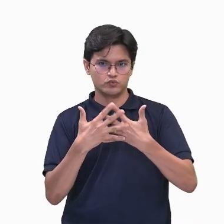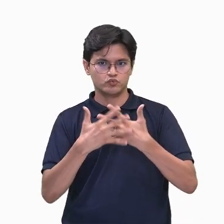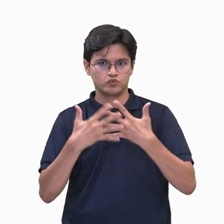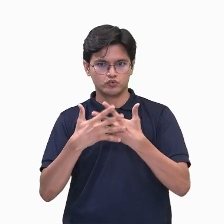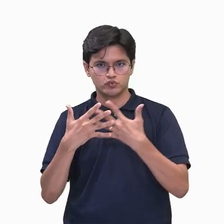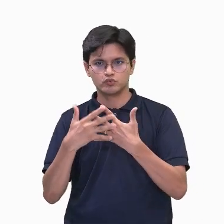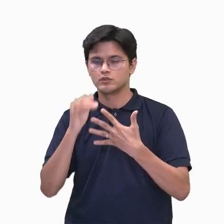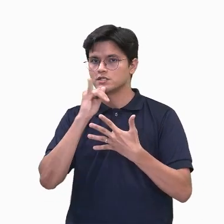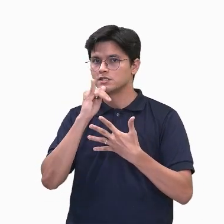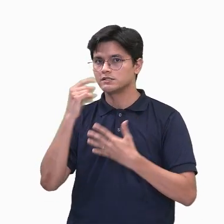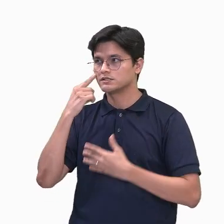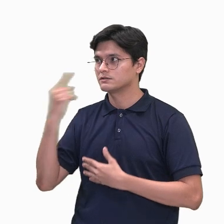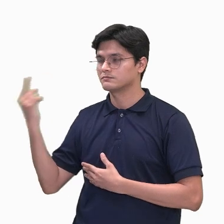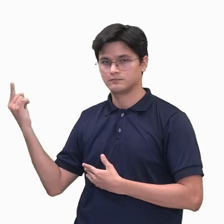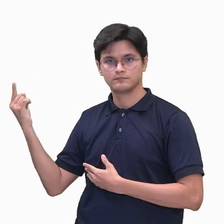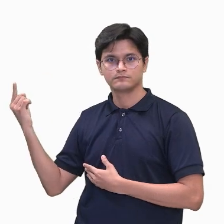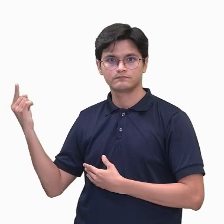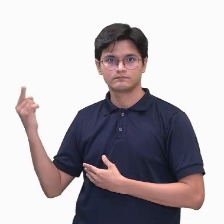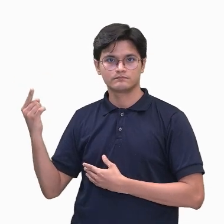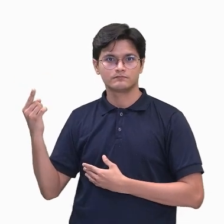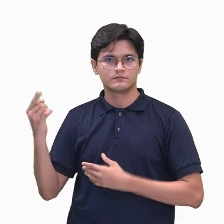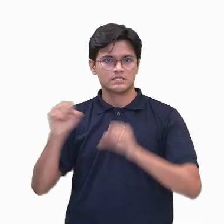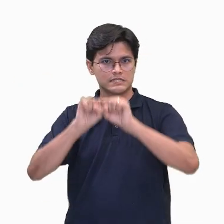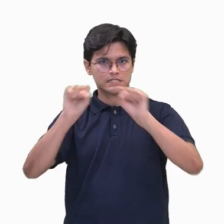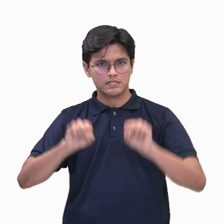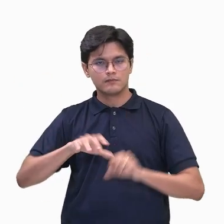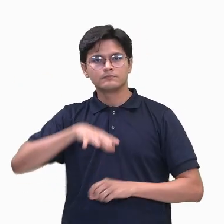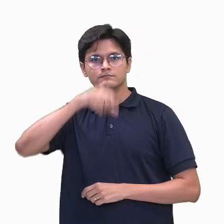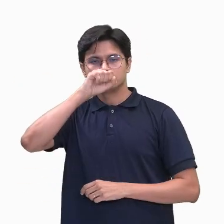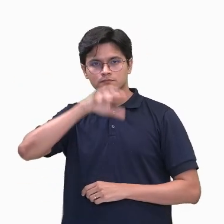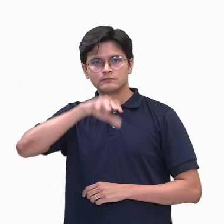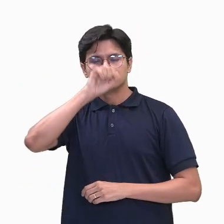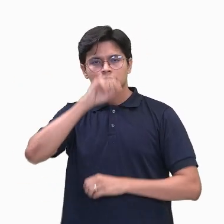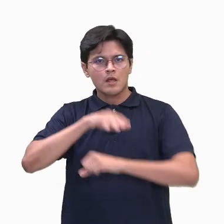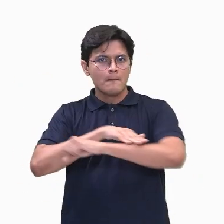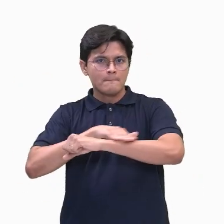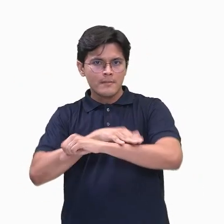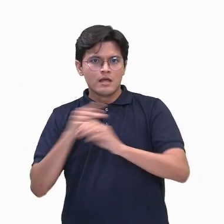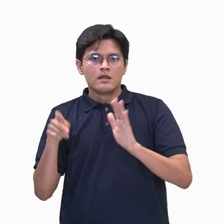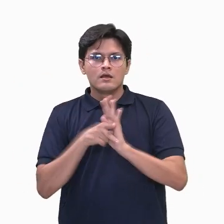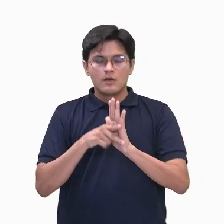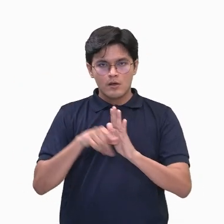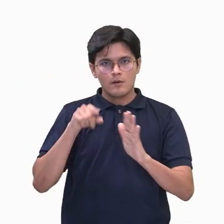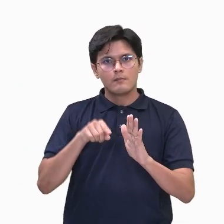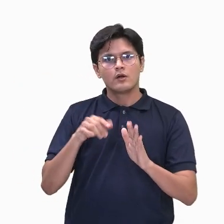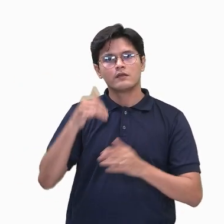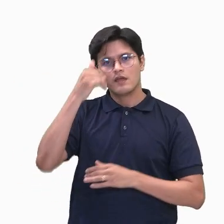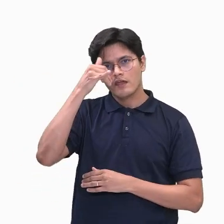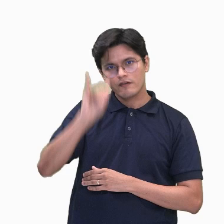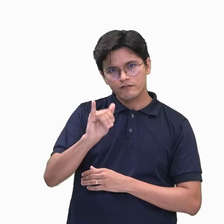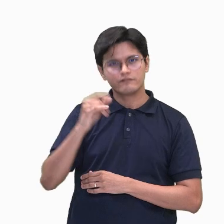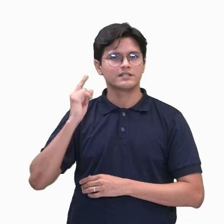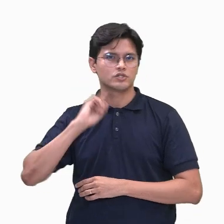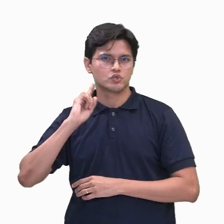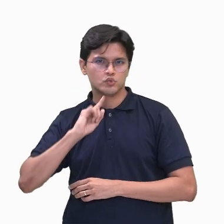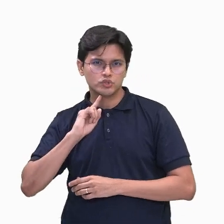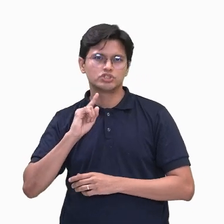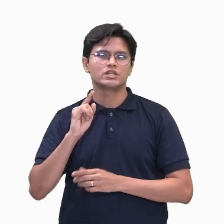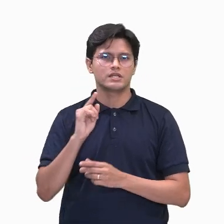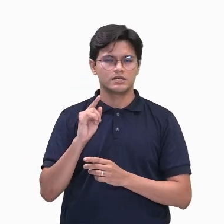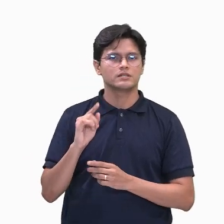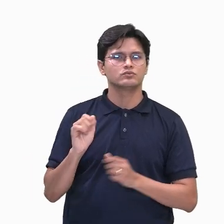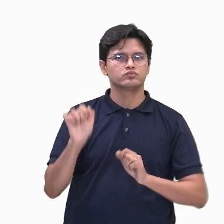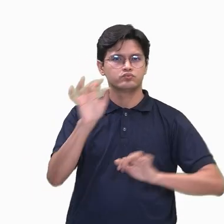cílios do epitélio respiratório atuam como barreira contra micro-organismos, poeira e poluentes do ar que respiramos, como eu